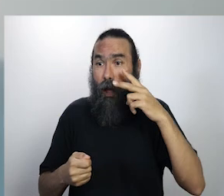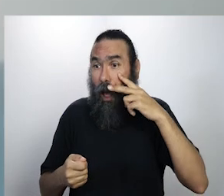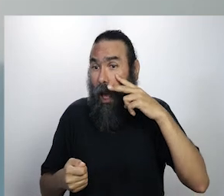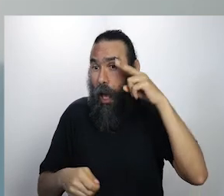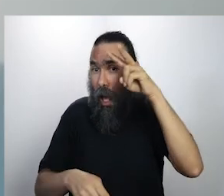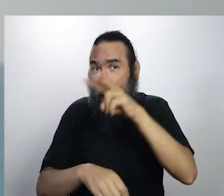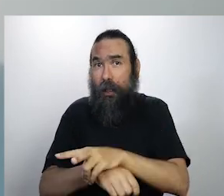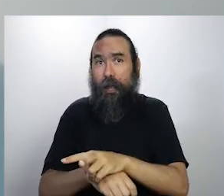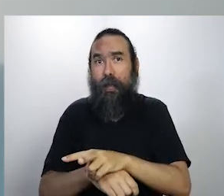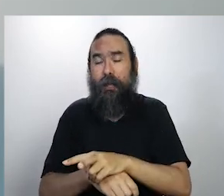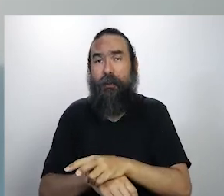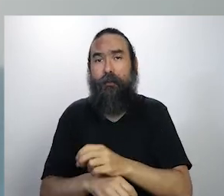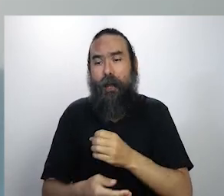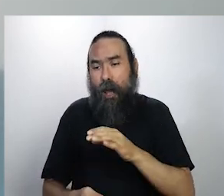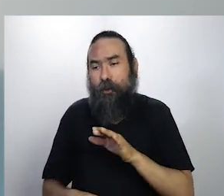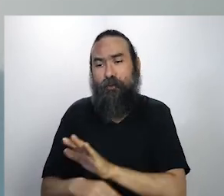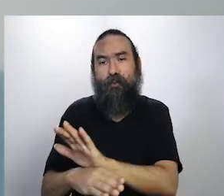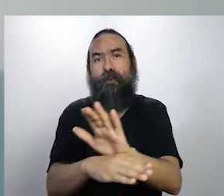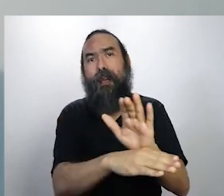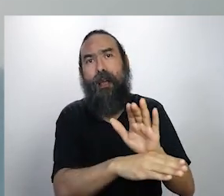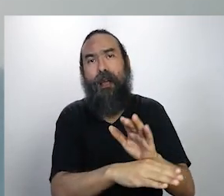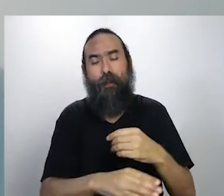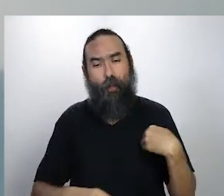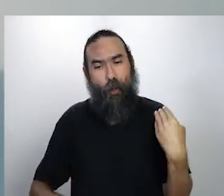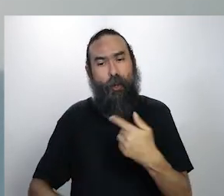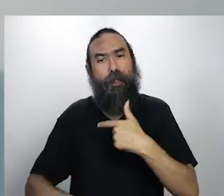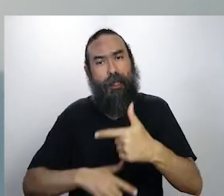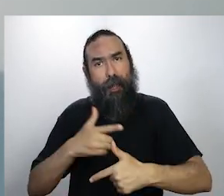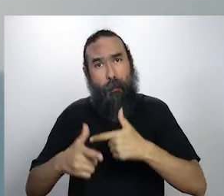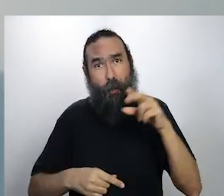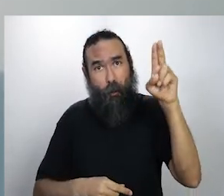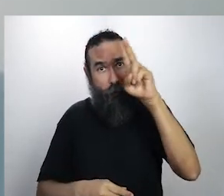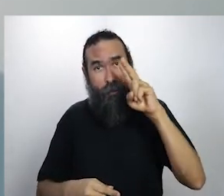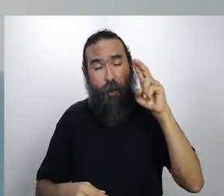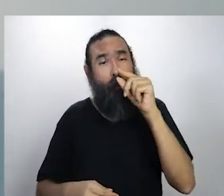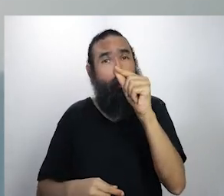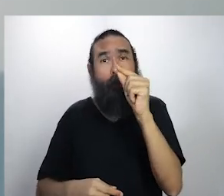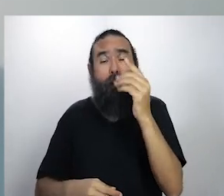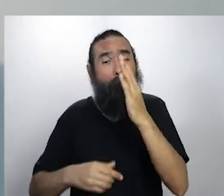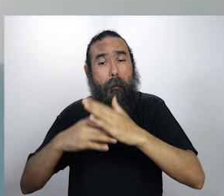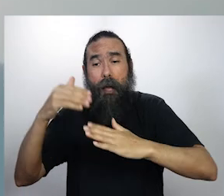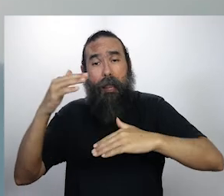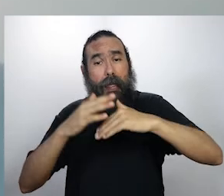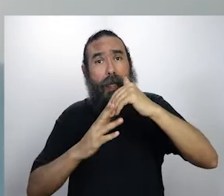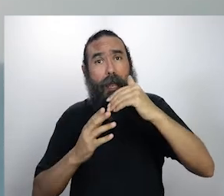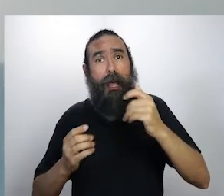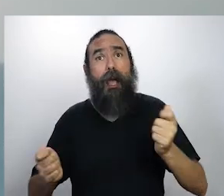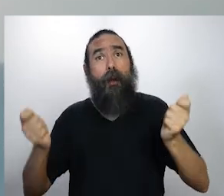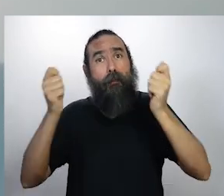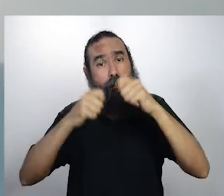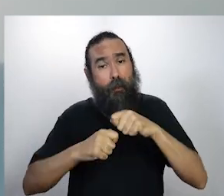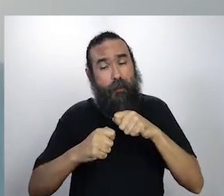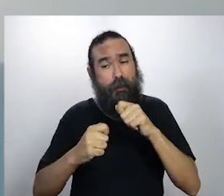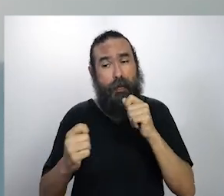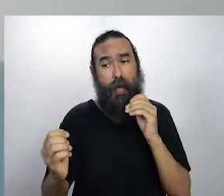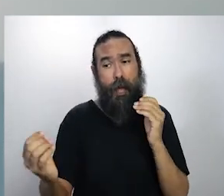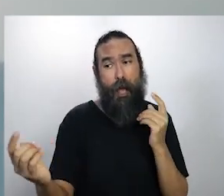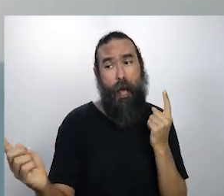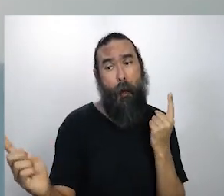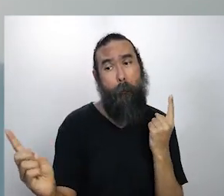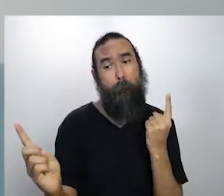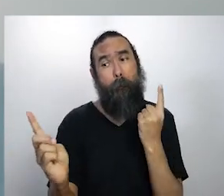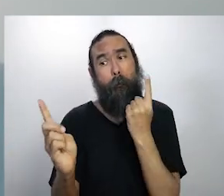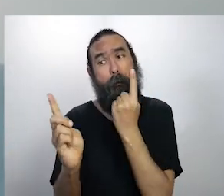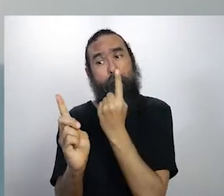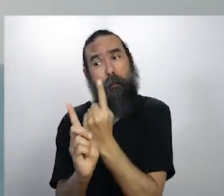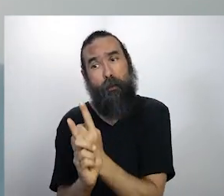da gente poder trabalhar na universidade uma formação que aproxime as